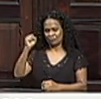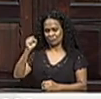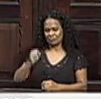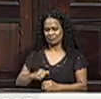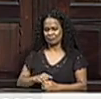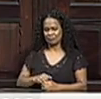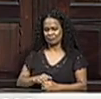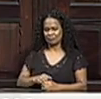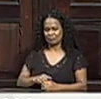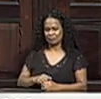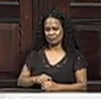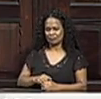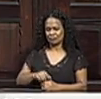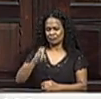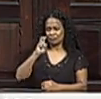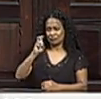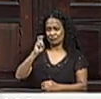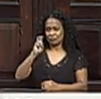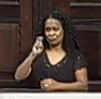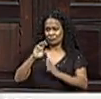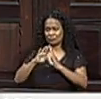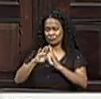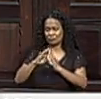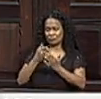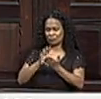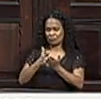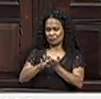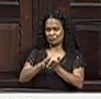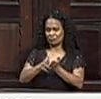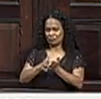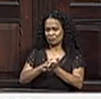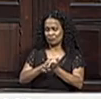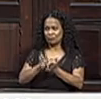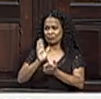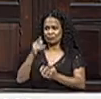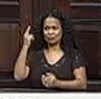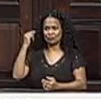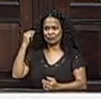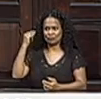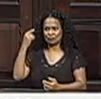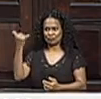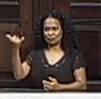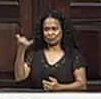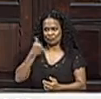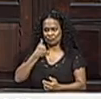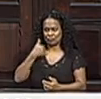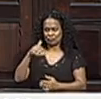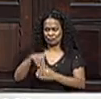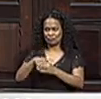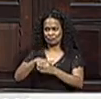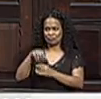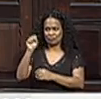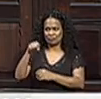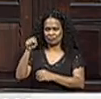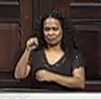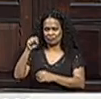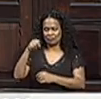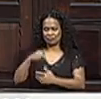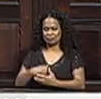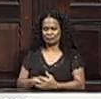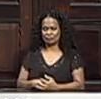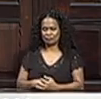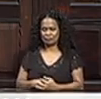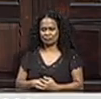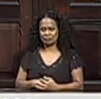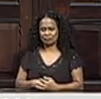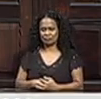Beija-flor. 5 escolas de samba que o senhor vai desfilar. Passarinho já me contou. Meu parecer é favorável com a Comissão de Constituição e Justiça.